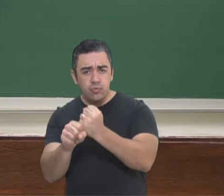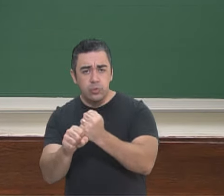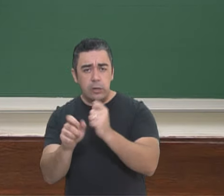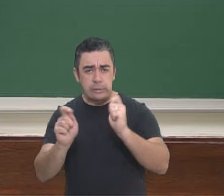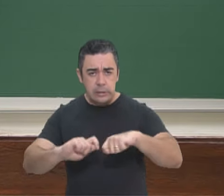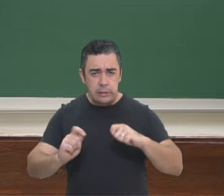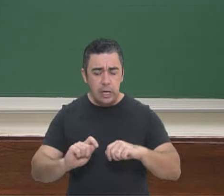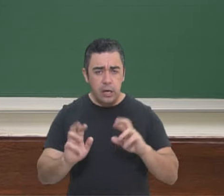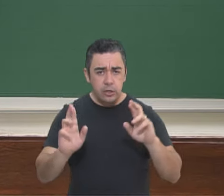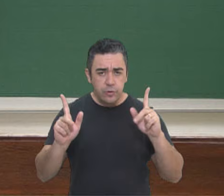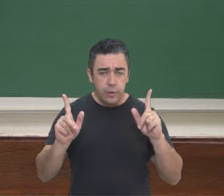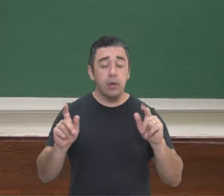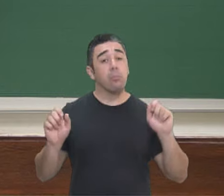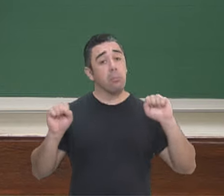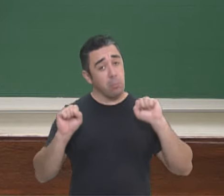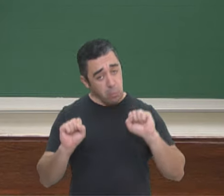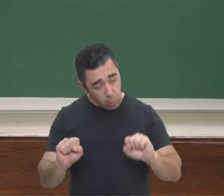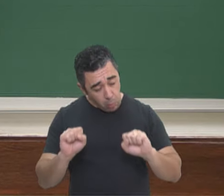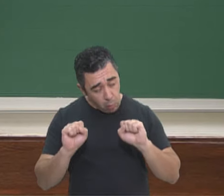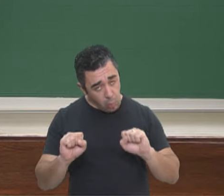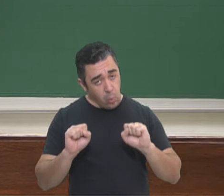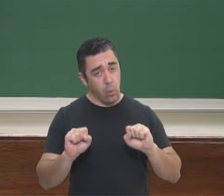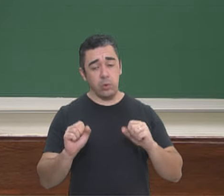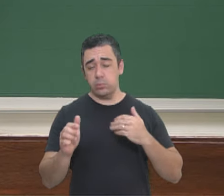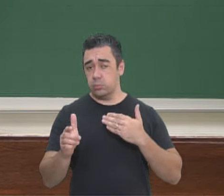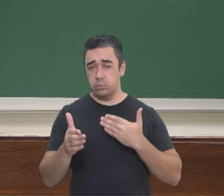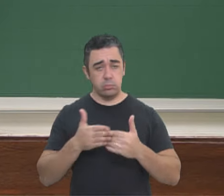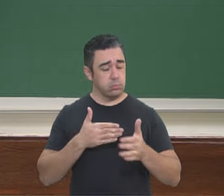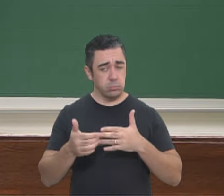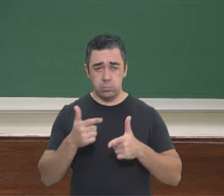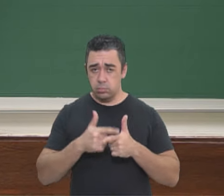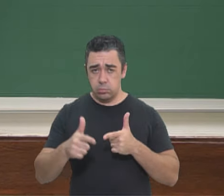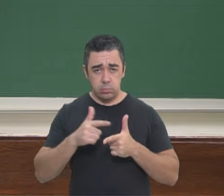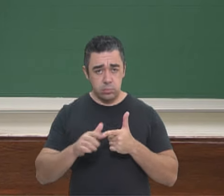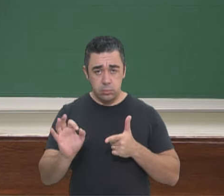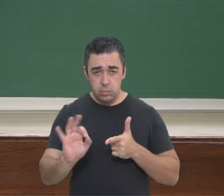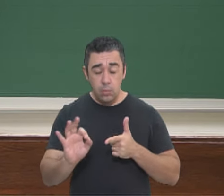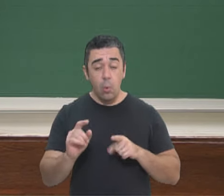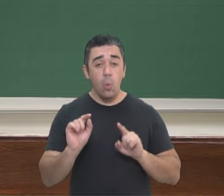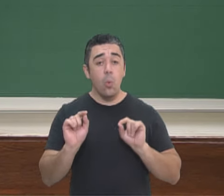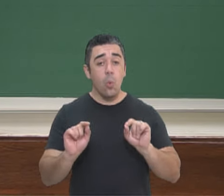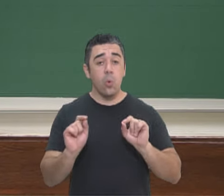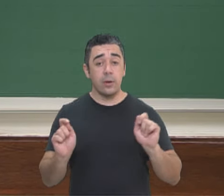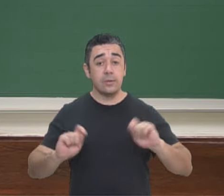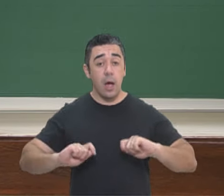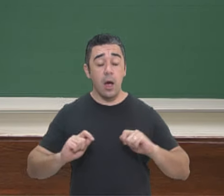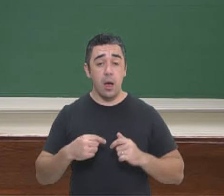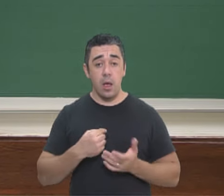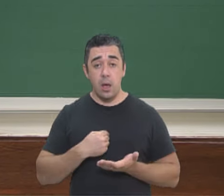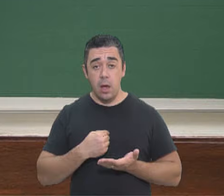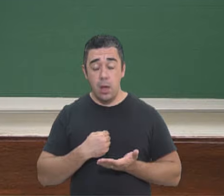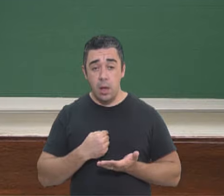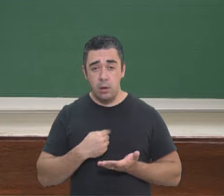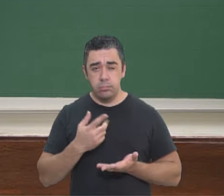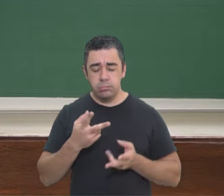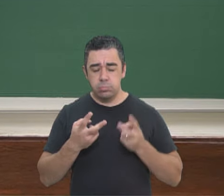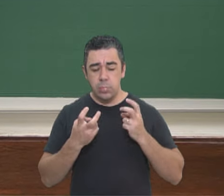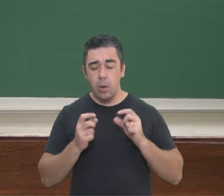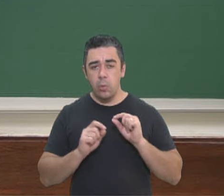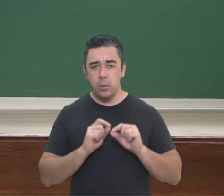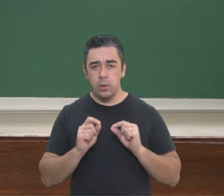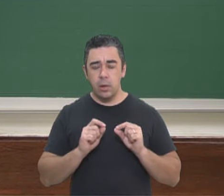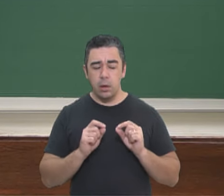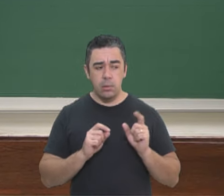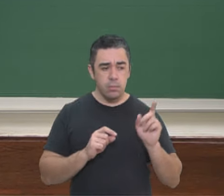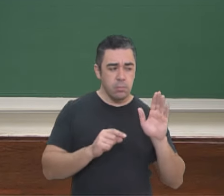depois pensar na diferença? Pode, tranquilamente. Vamos ver quais foram as respostas? Então, olha lá. A letra